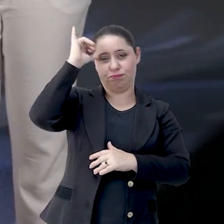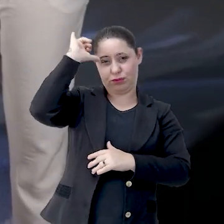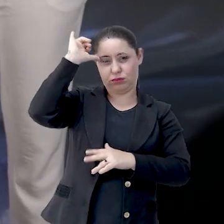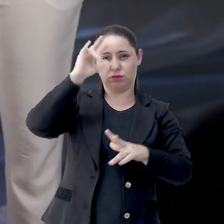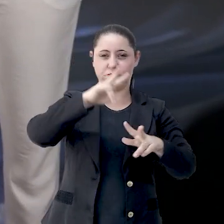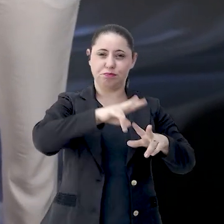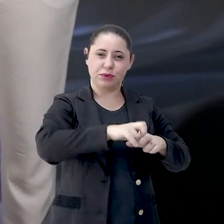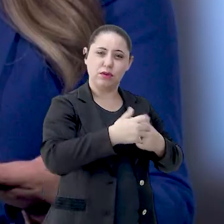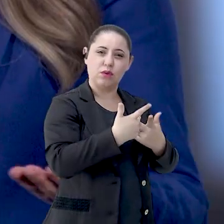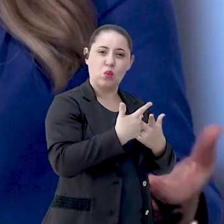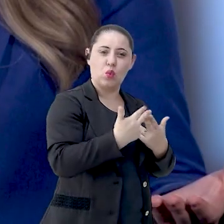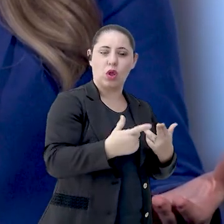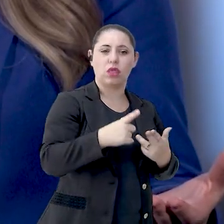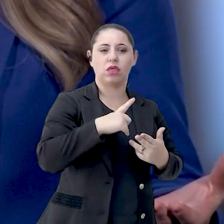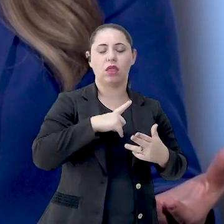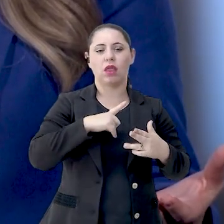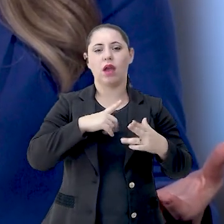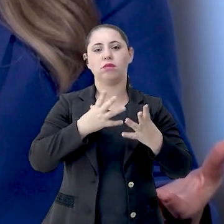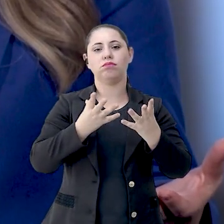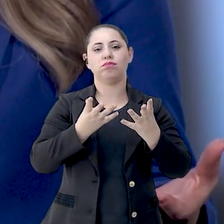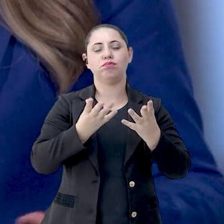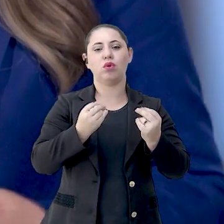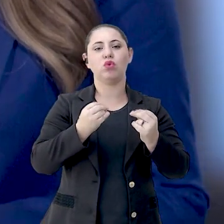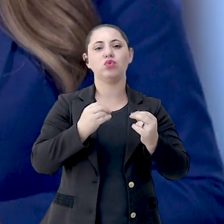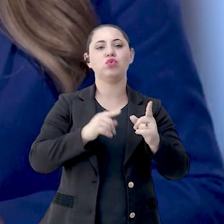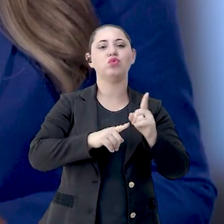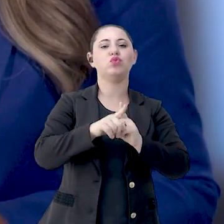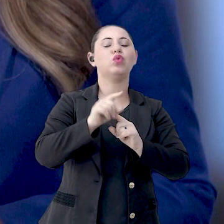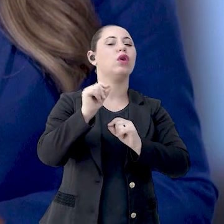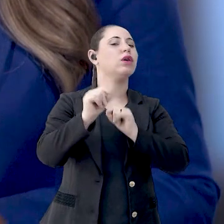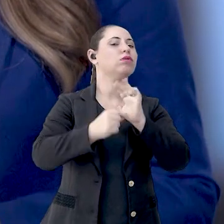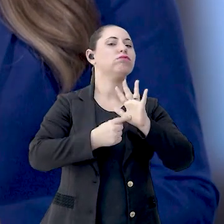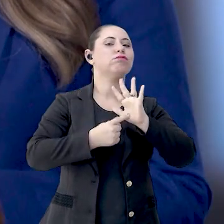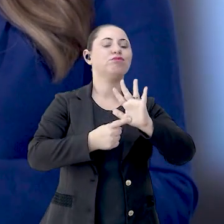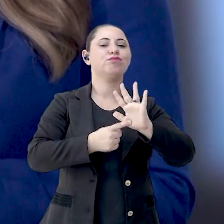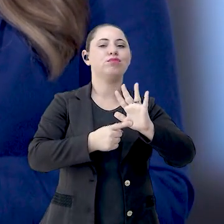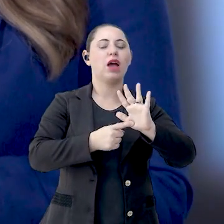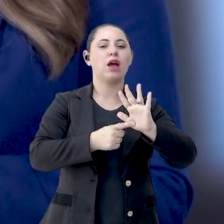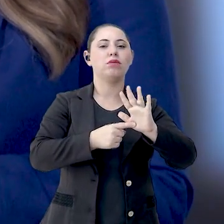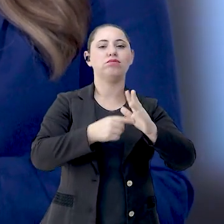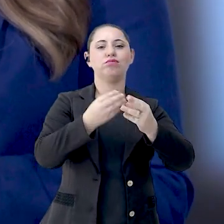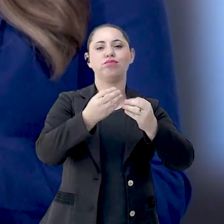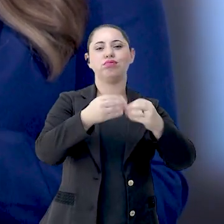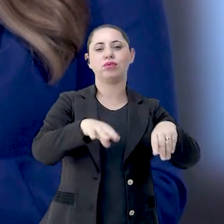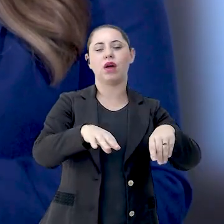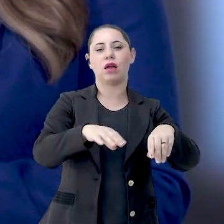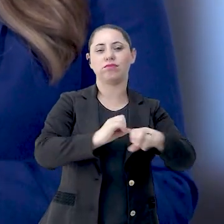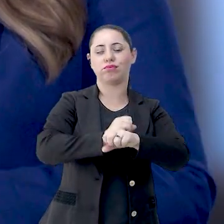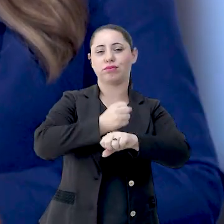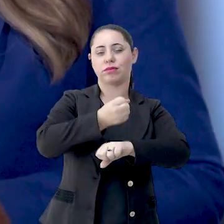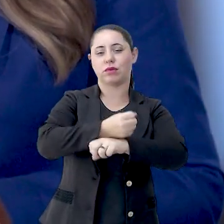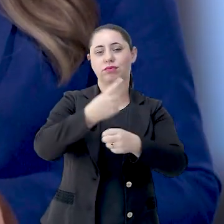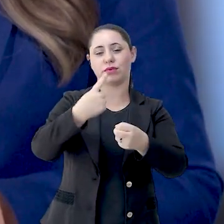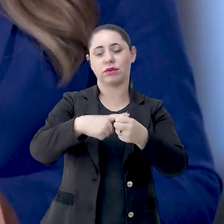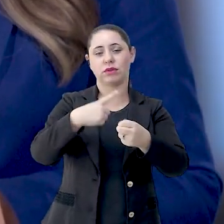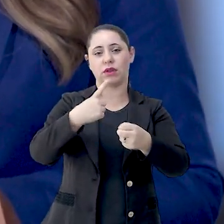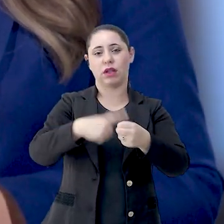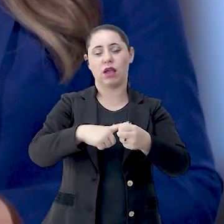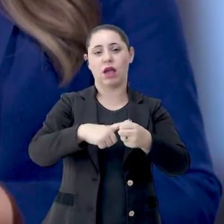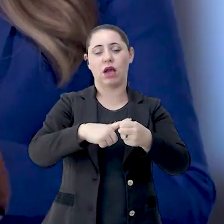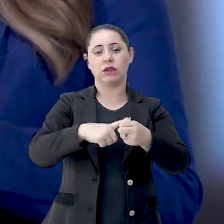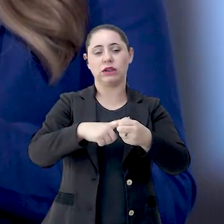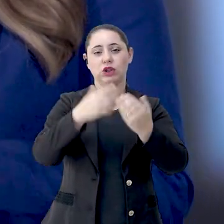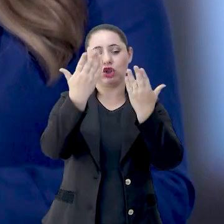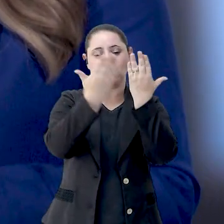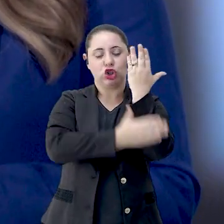potencial agrícola, há vários registros de degradação, o que se mostra um desafio para os municípios.